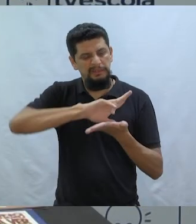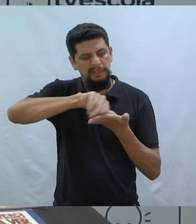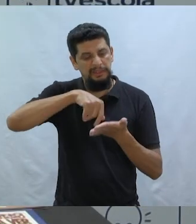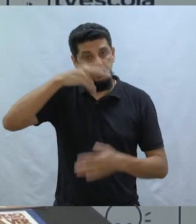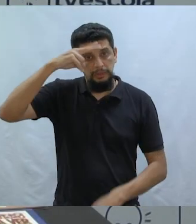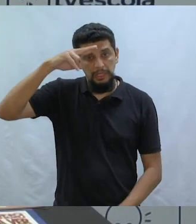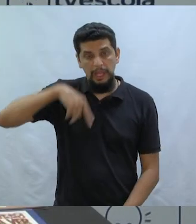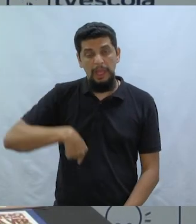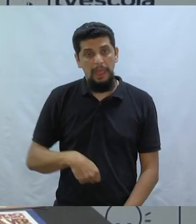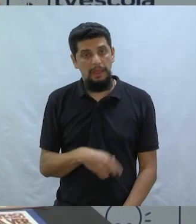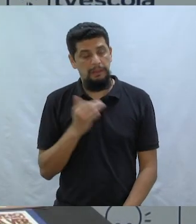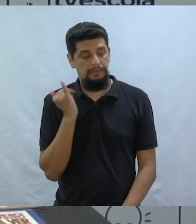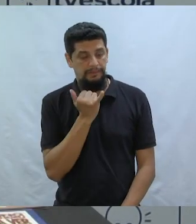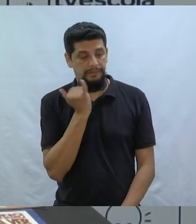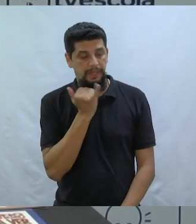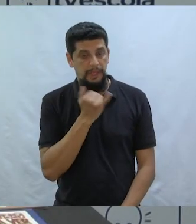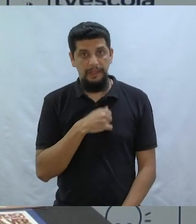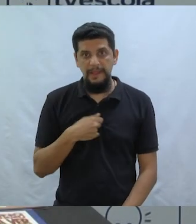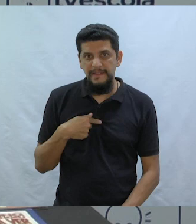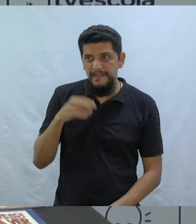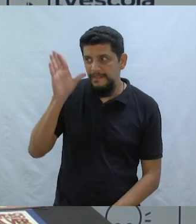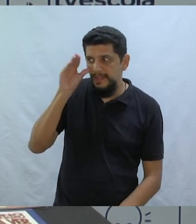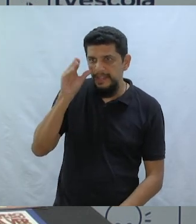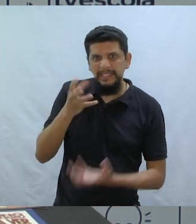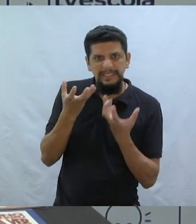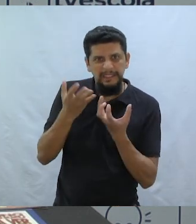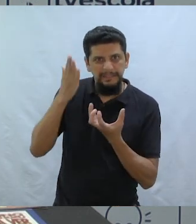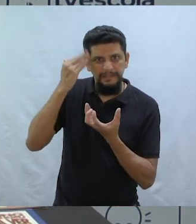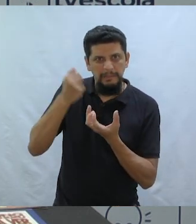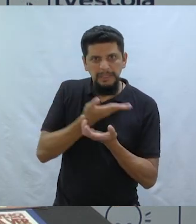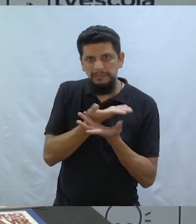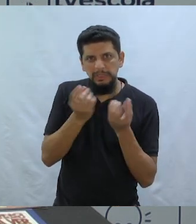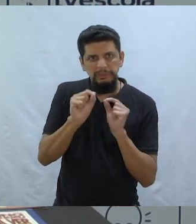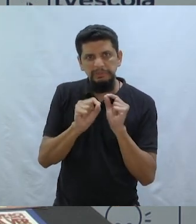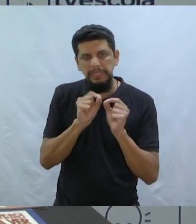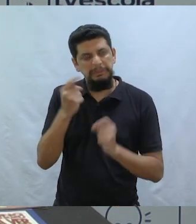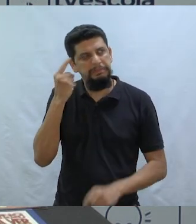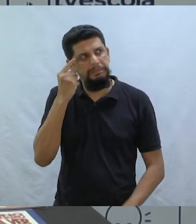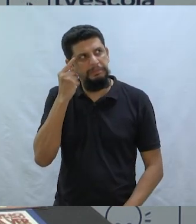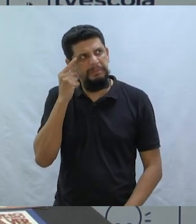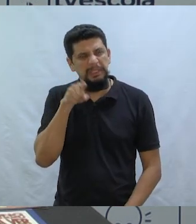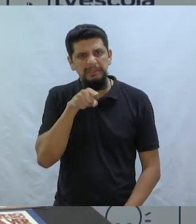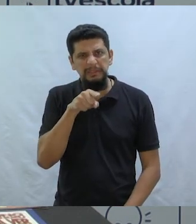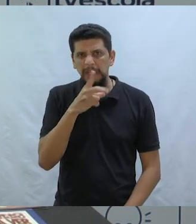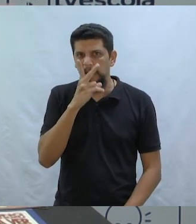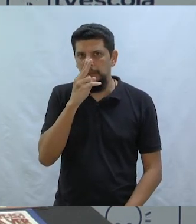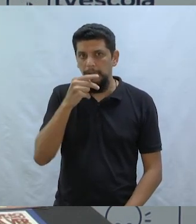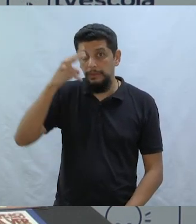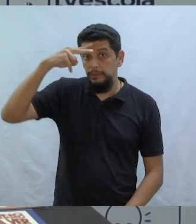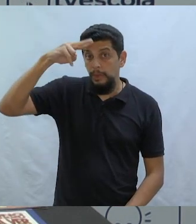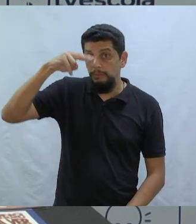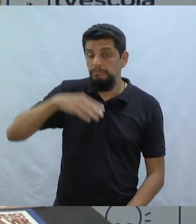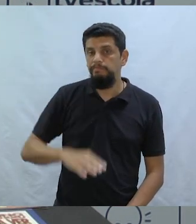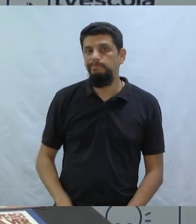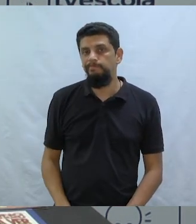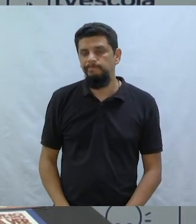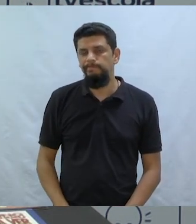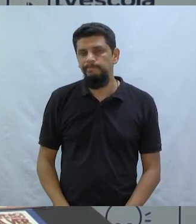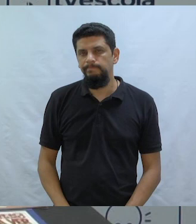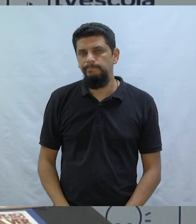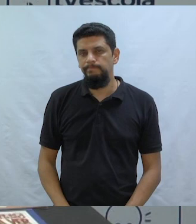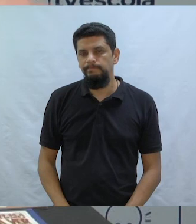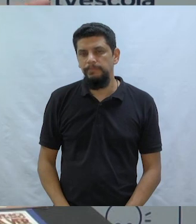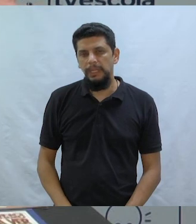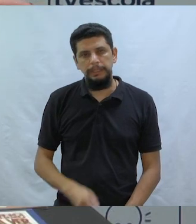histórias eu falo tanto para vocês que eu fico curiosa que eu quero saber o que que vocês pensam o que que vocês acharam das histórias que